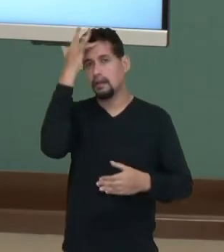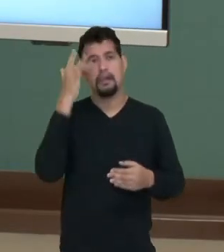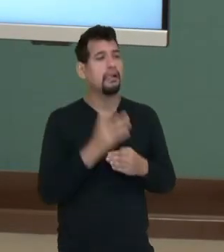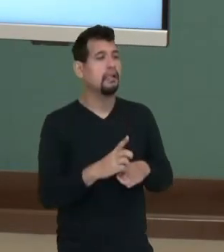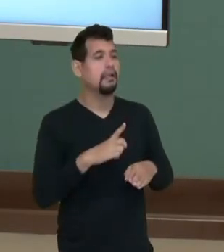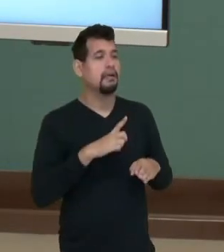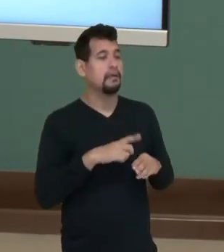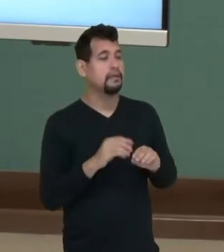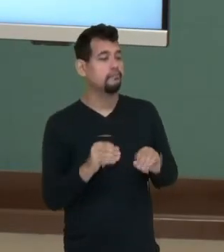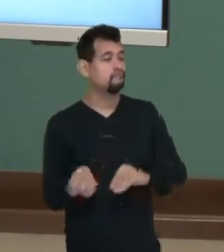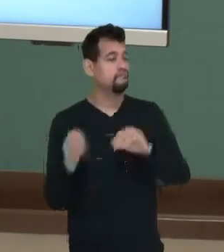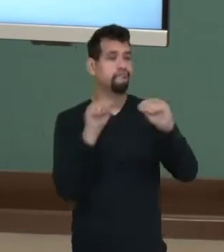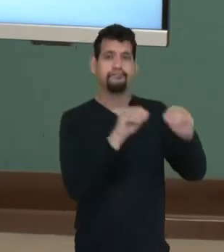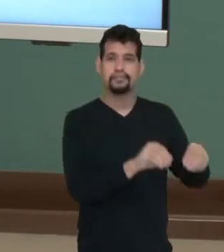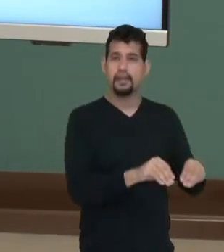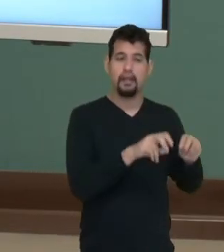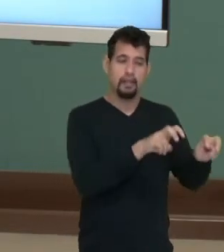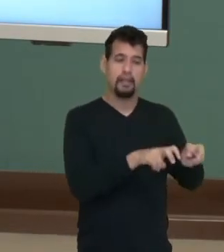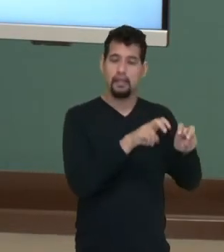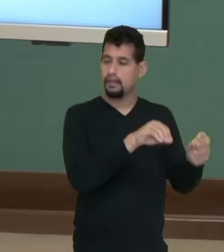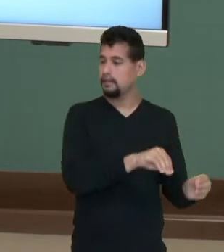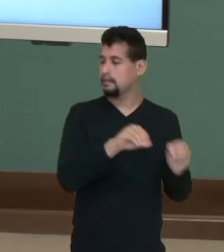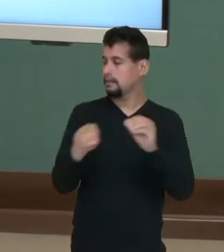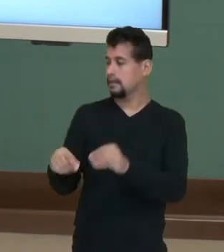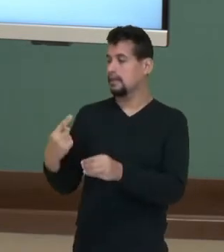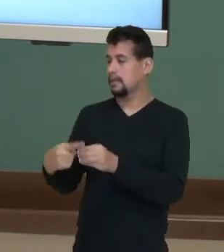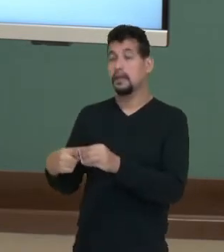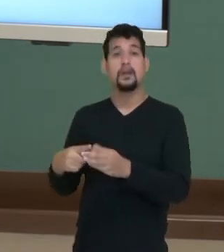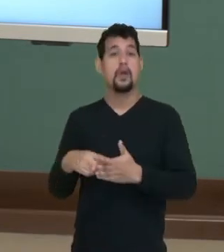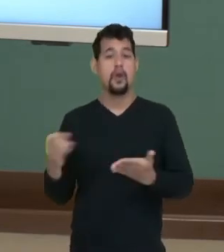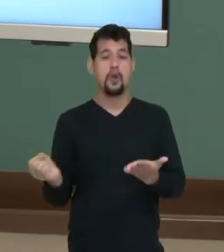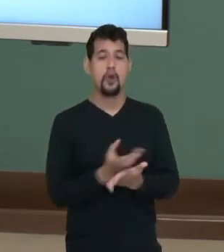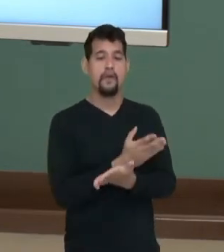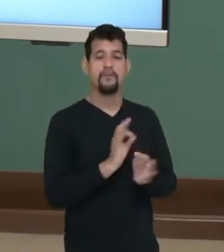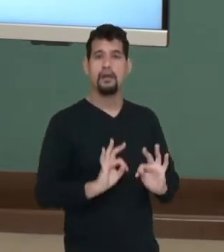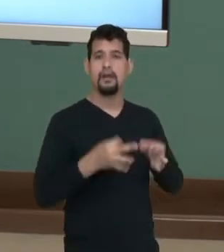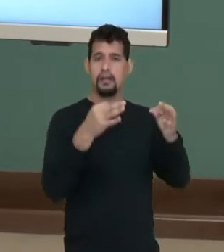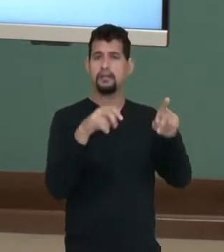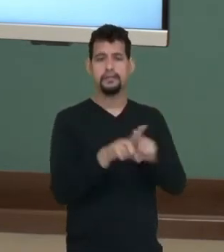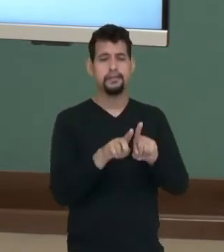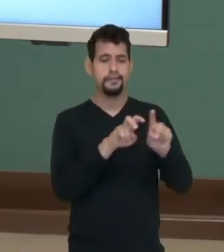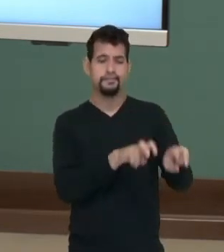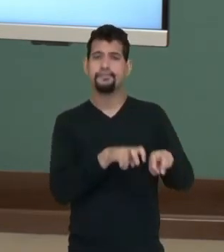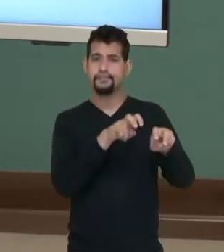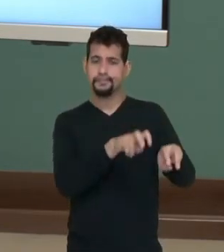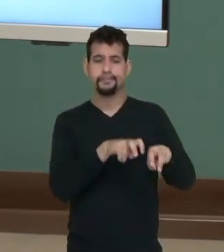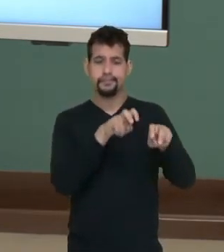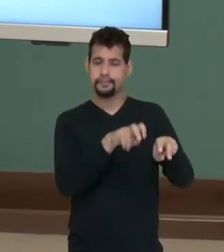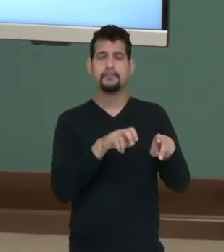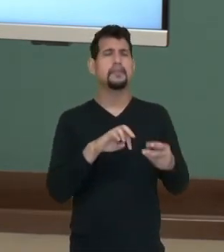rural e ir para a zona urbana. Isso então, junto com a modernização da agricultura, fez com que então